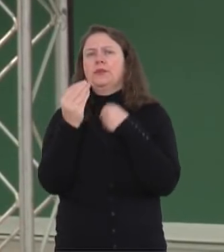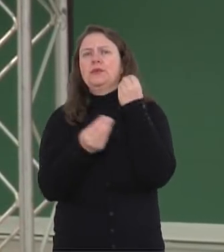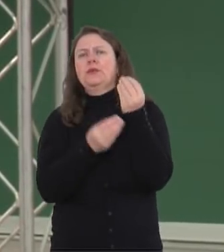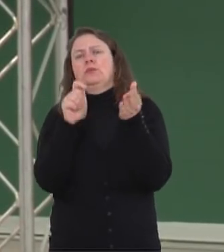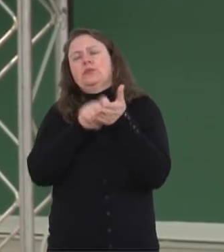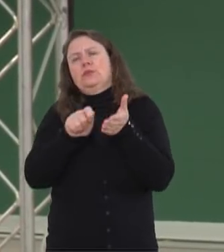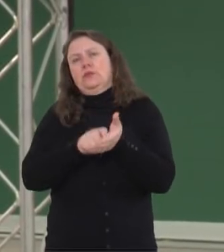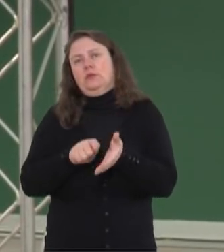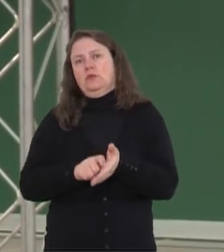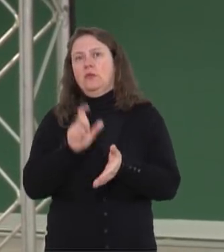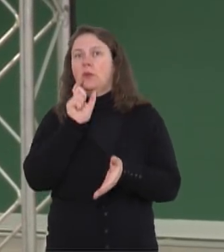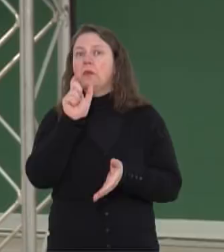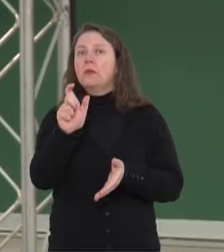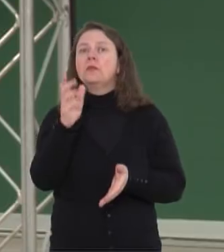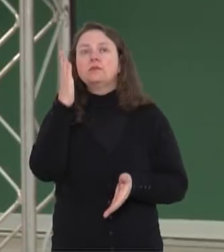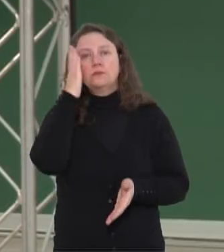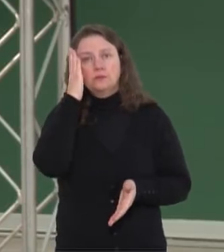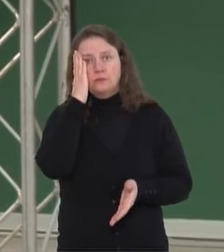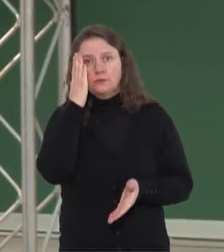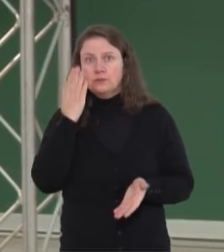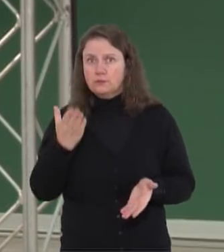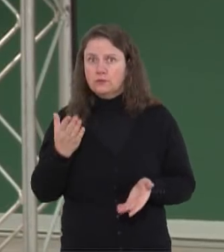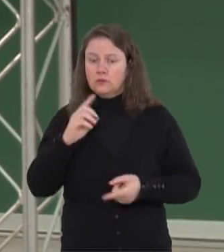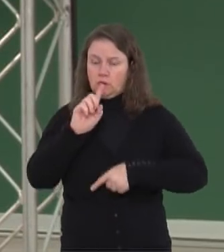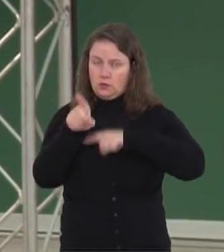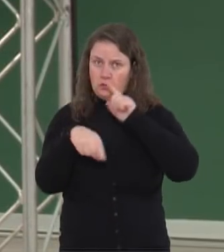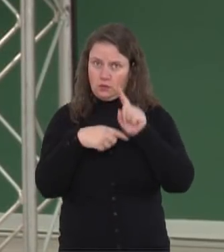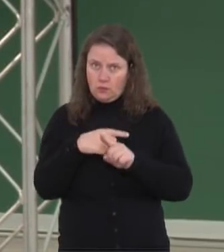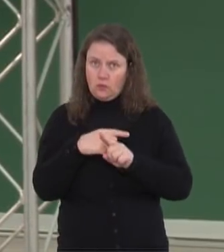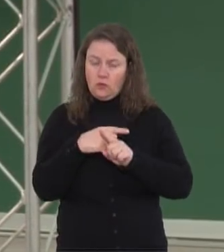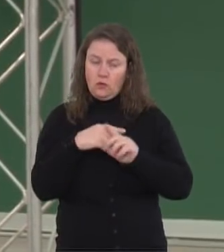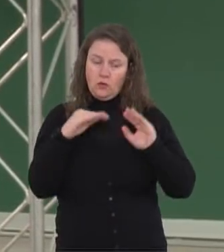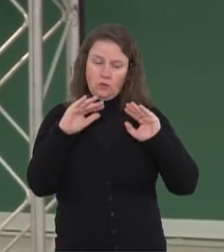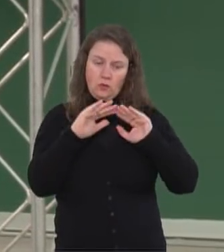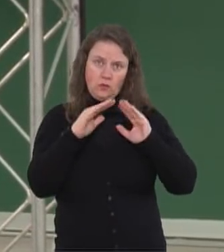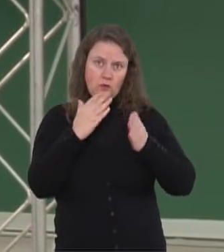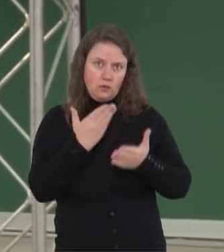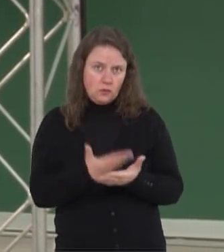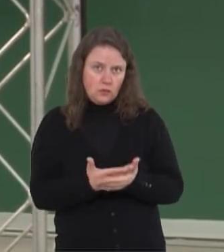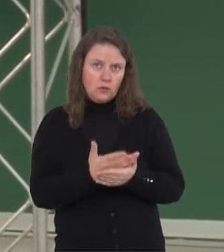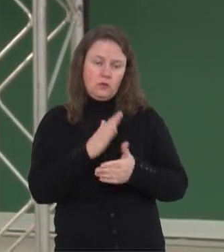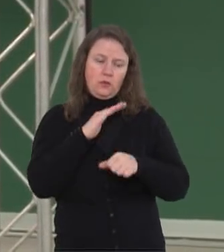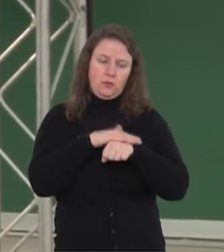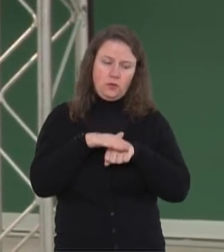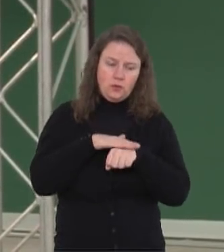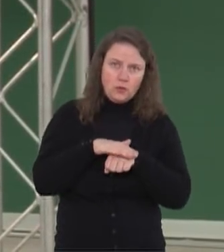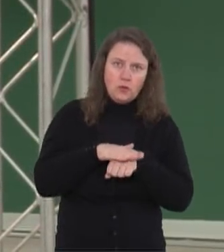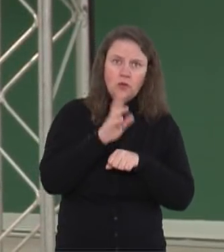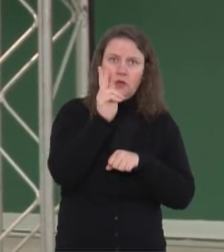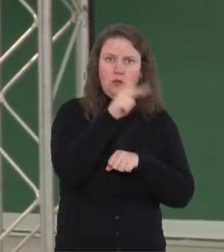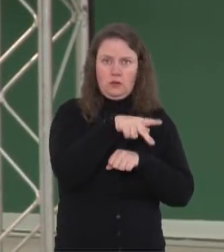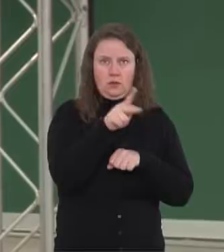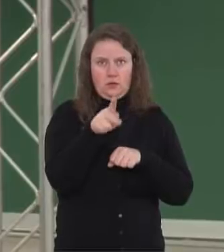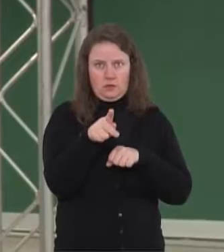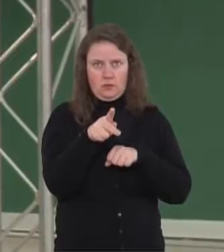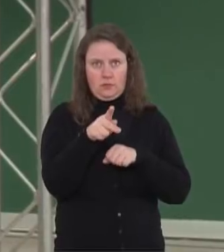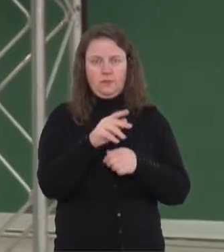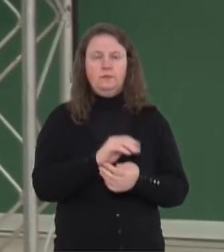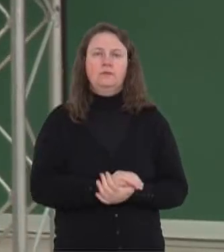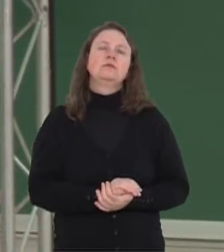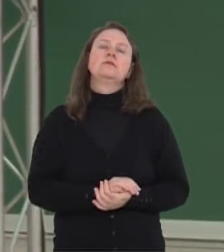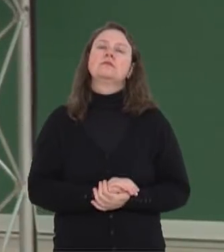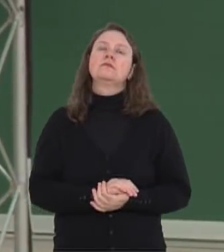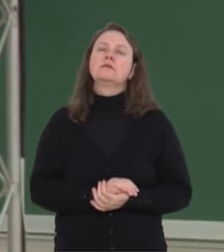essa palavrinha que eu quero saber? E depois você leva para a escola e conversa com a sua professora da sua escola de